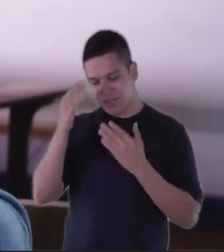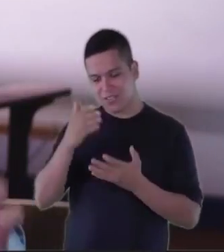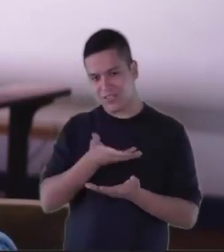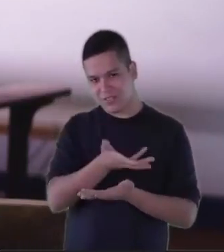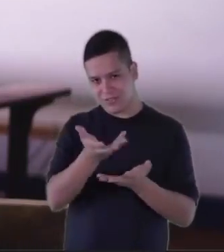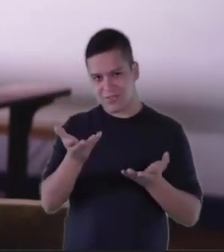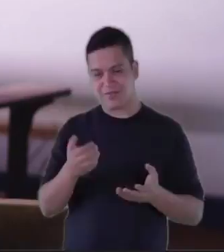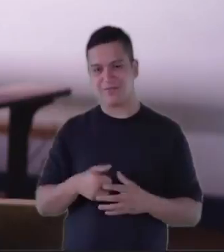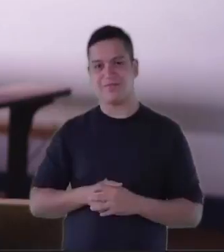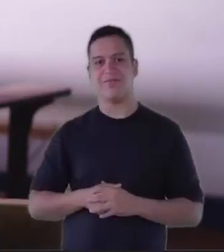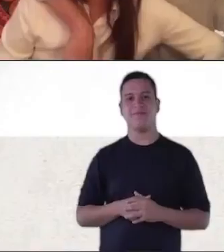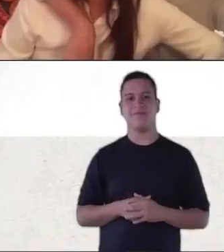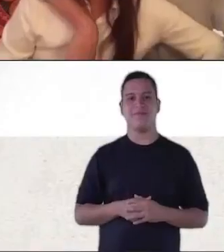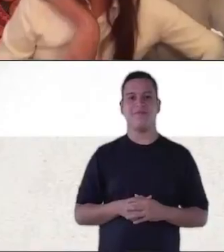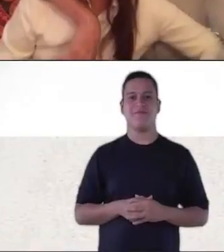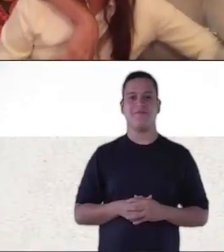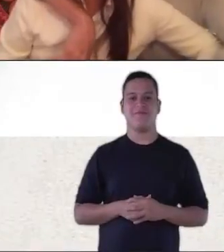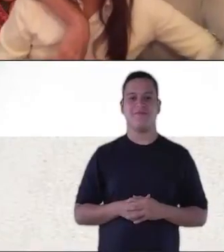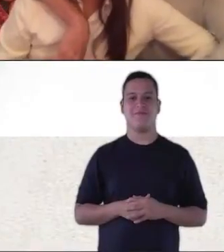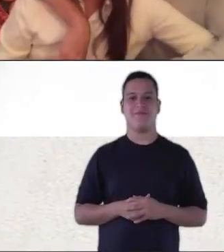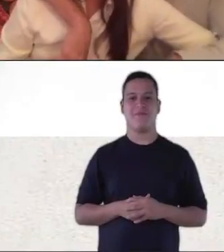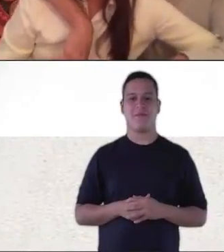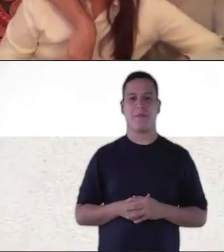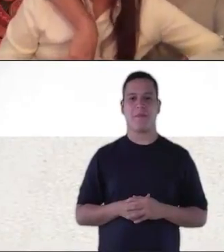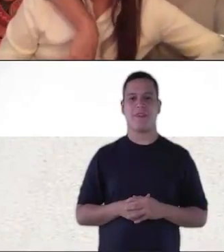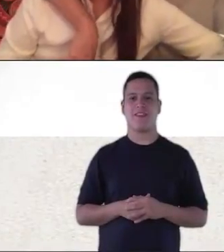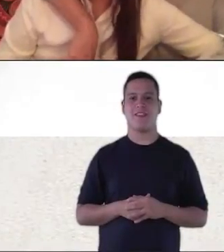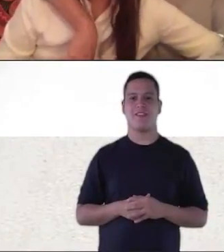Fica aí, viu? Eu que agradeço.